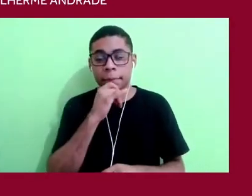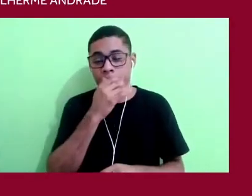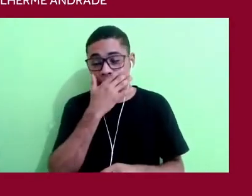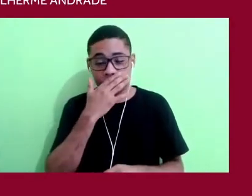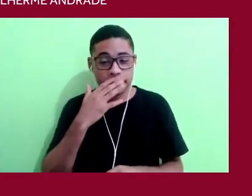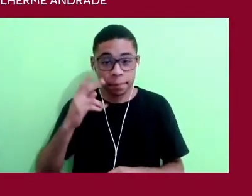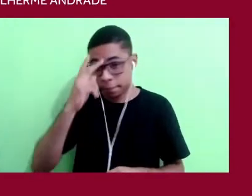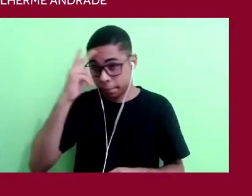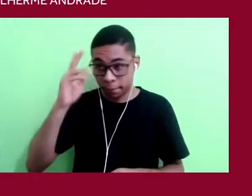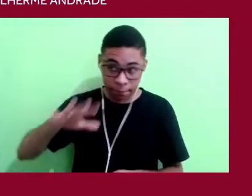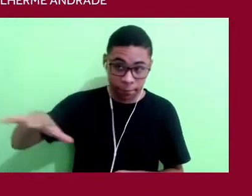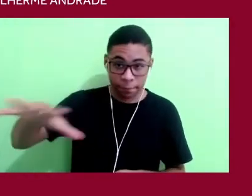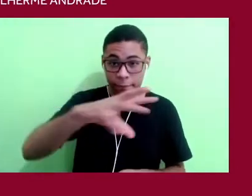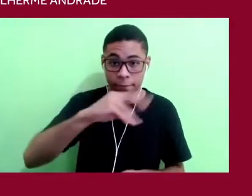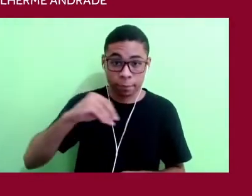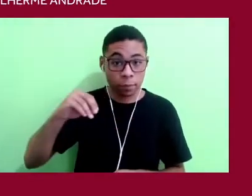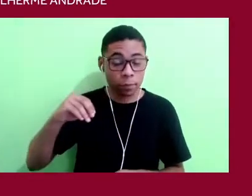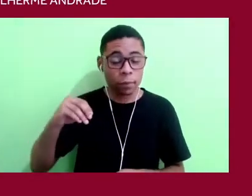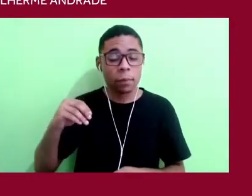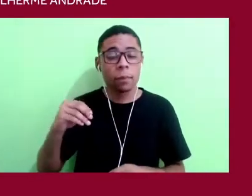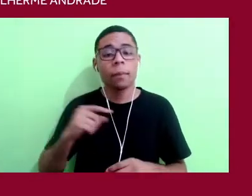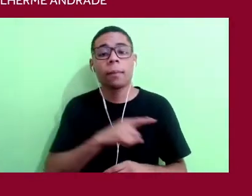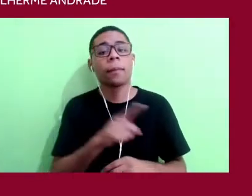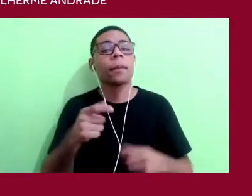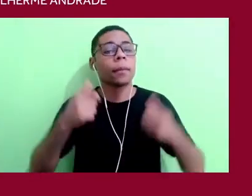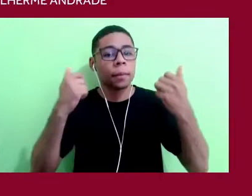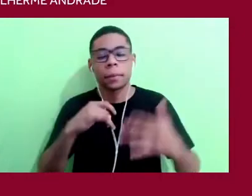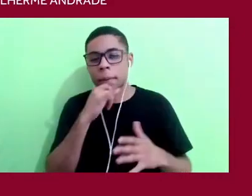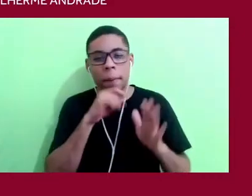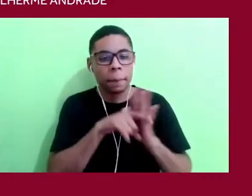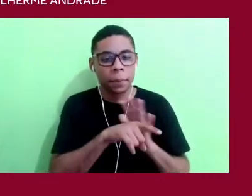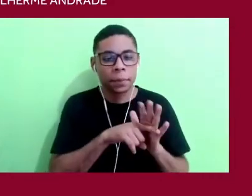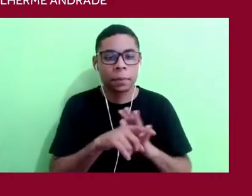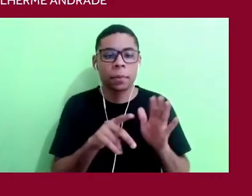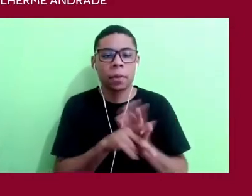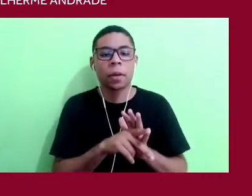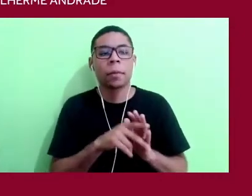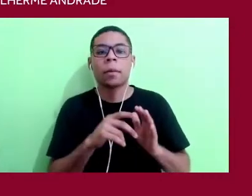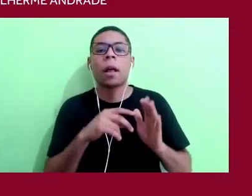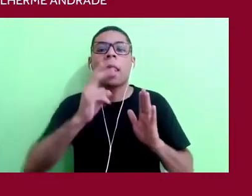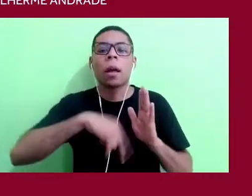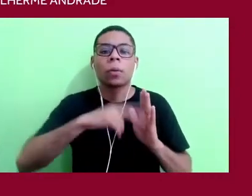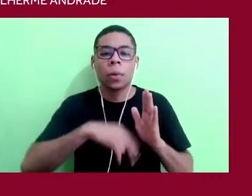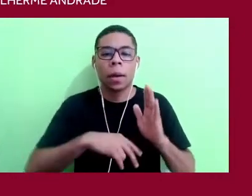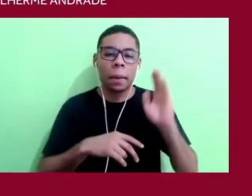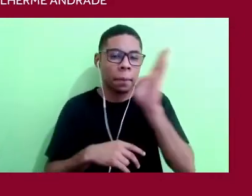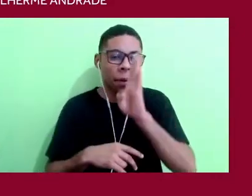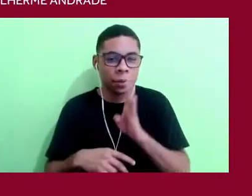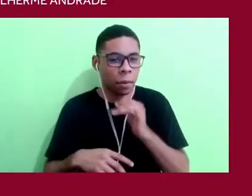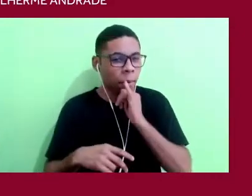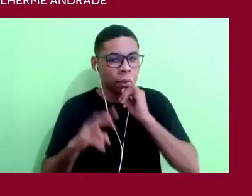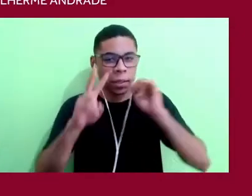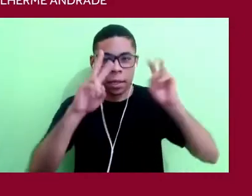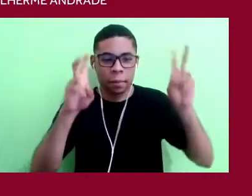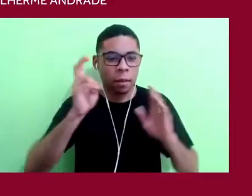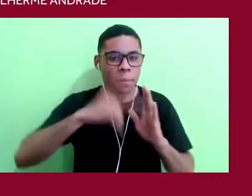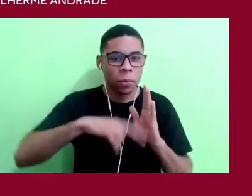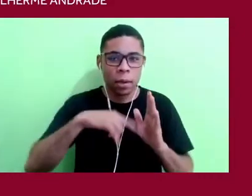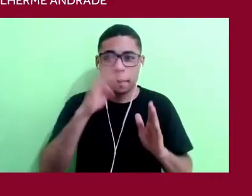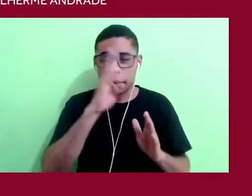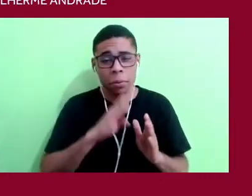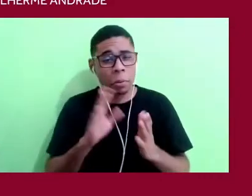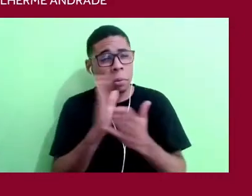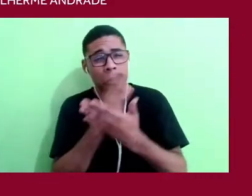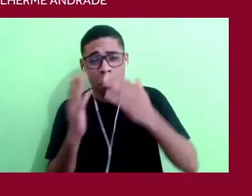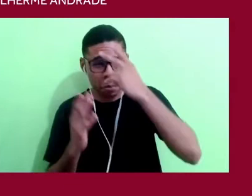públicas e a gente se referir à pesquisa Retratos da Leitura no Brasil, Muitas pessoas não sabem nem que existem bibliotecas em